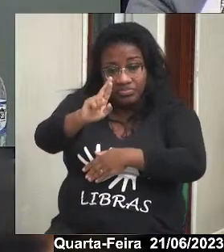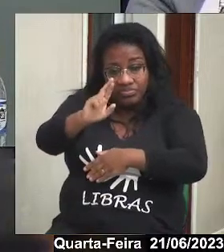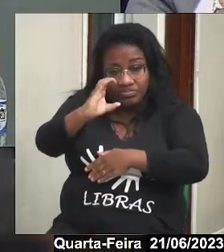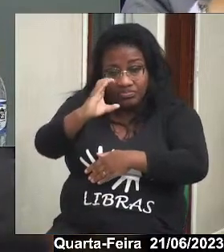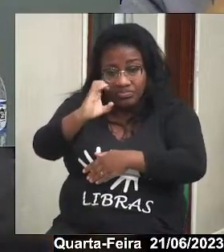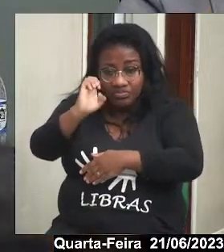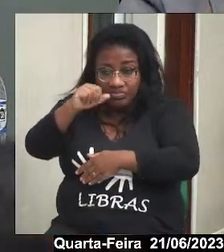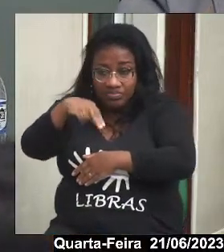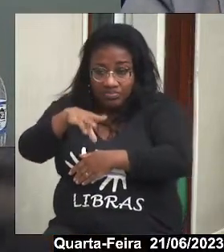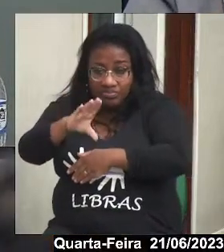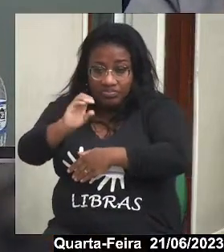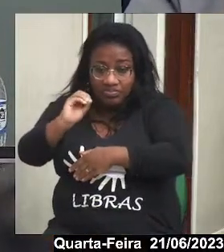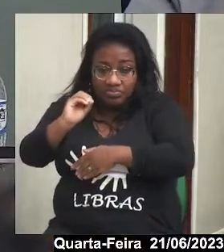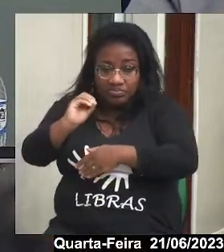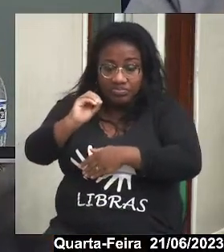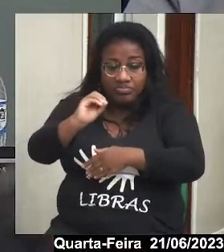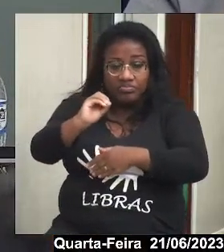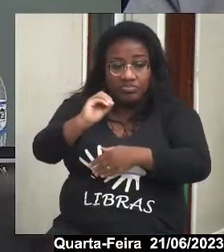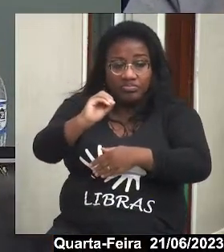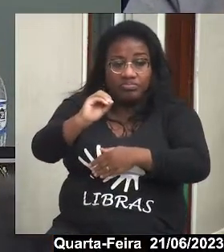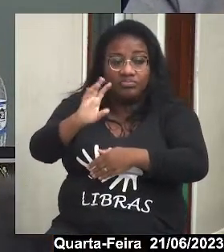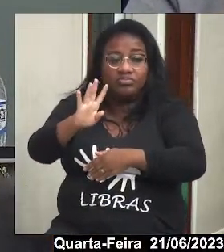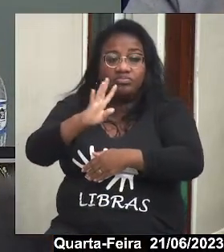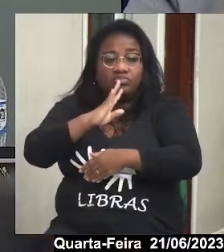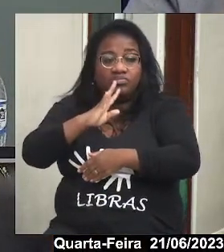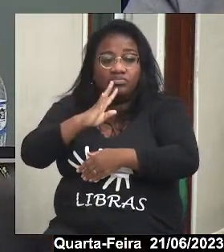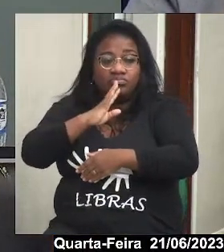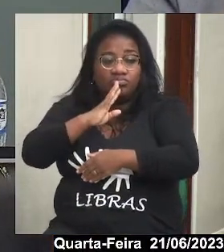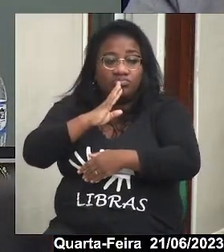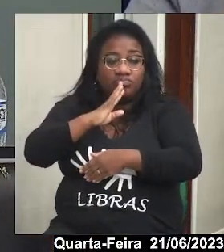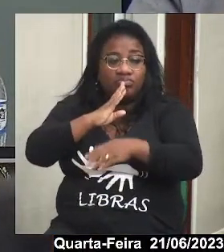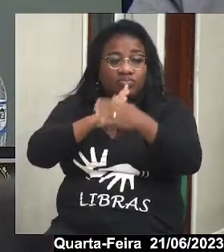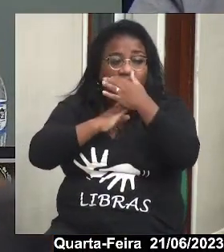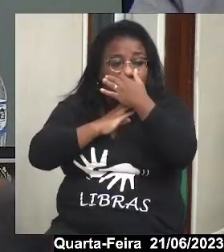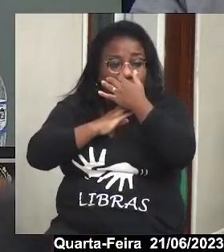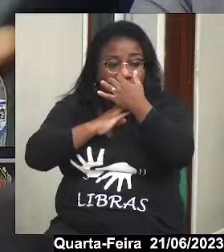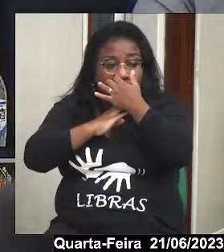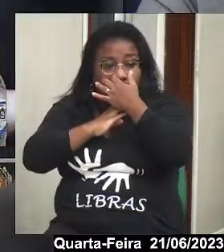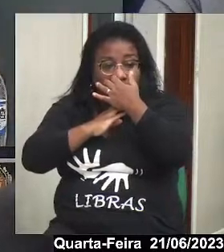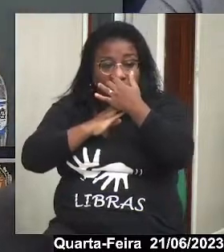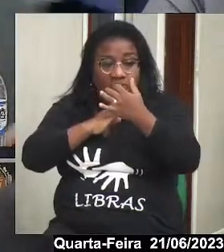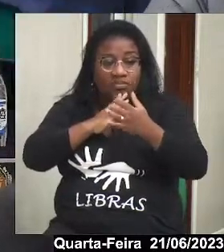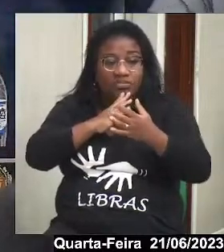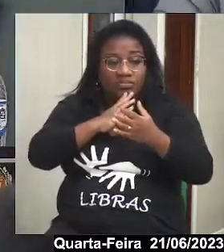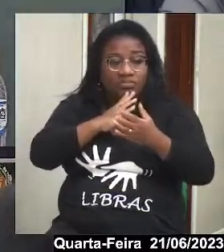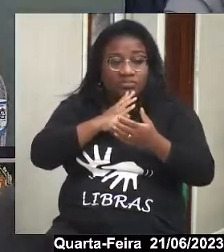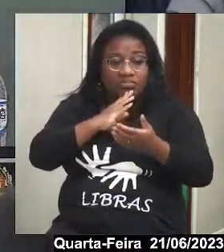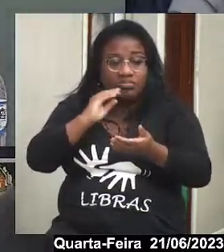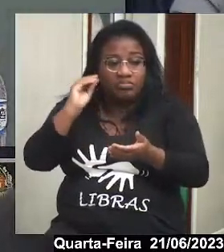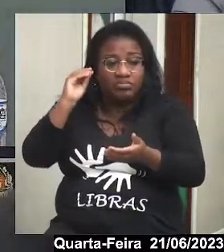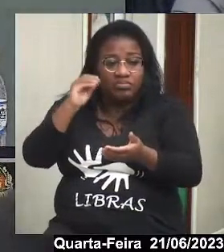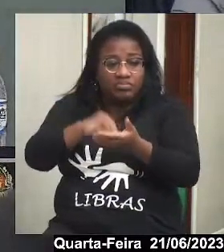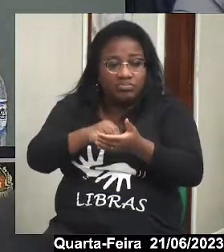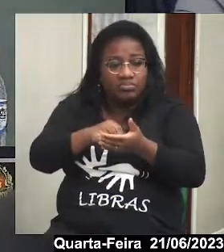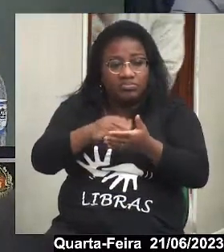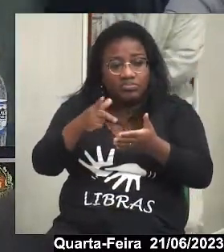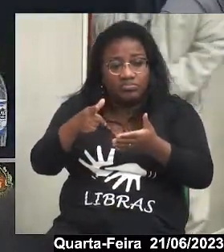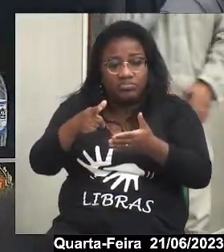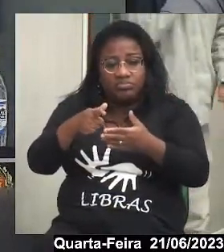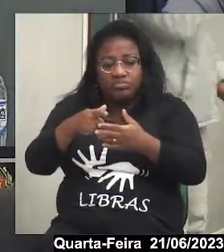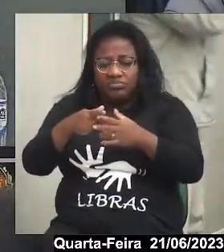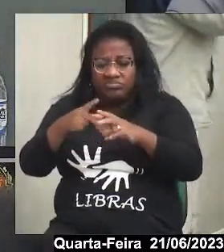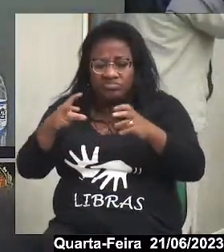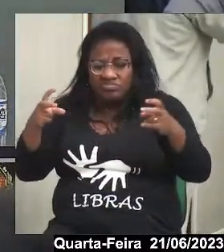de referência antiga aos moradores da região e já é conhecida como Rua do IP Amarelo. Considerando que a denominação dessa